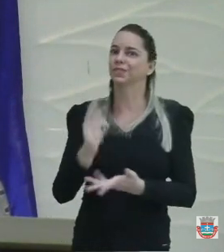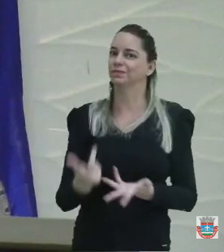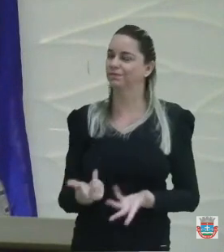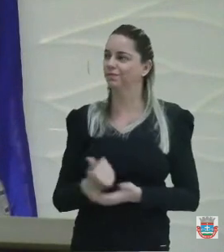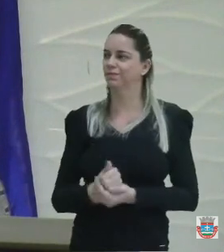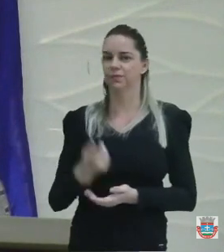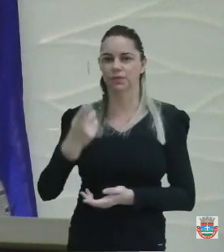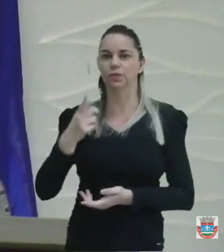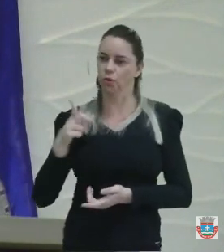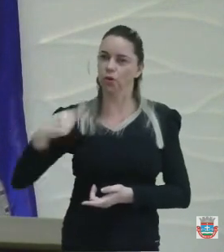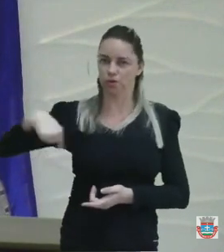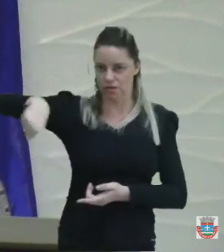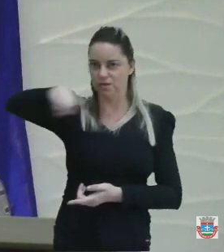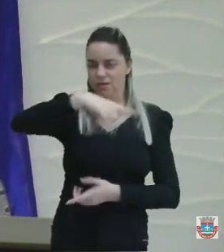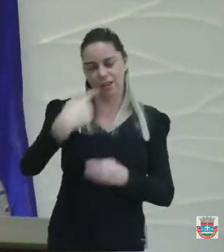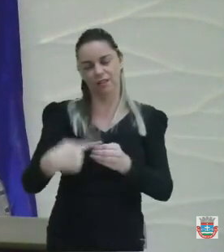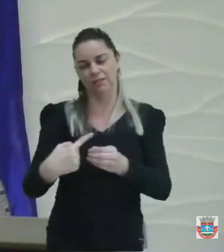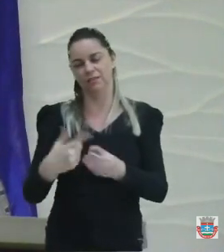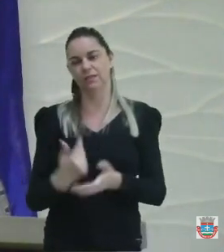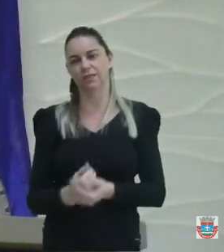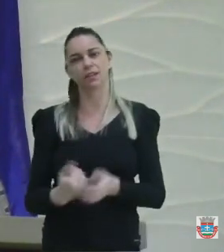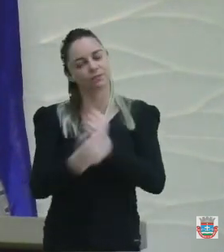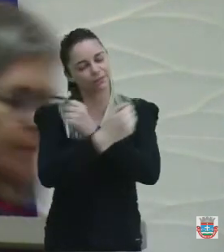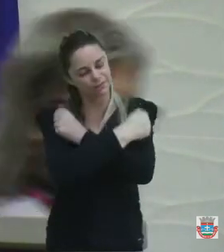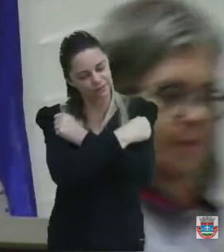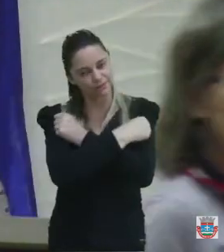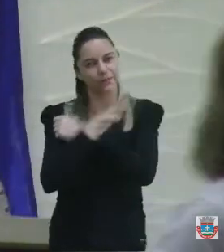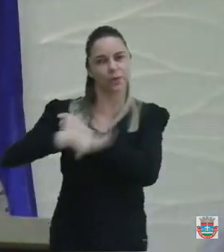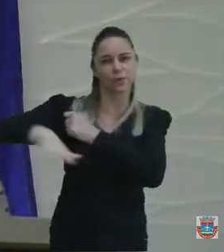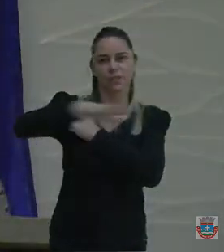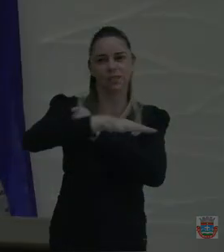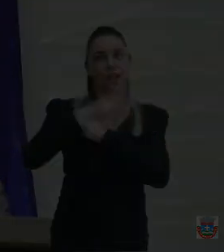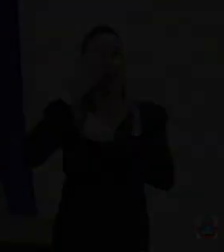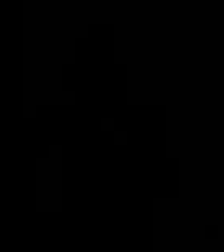do nosso município. Então, um abraço a todos e até a próxima reunião.